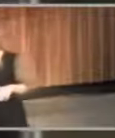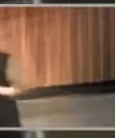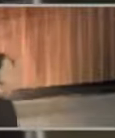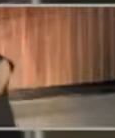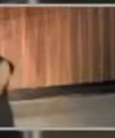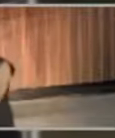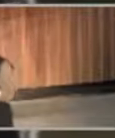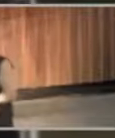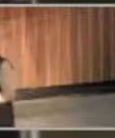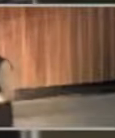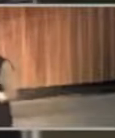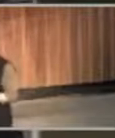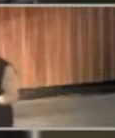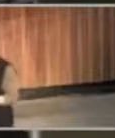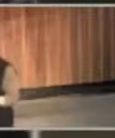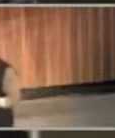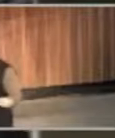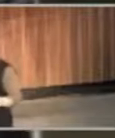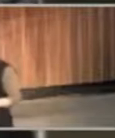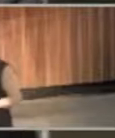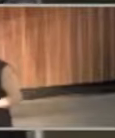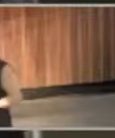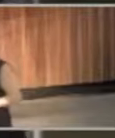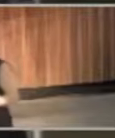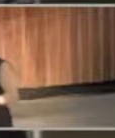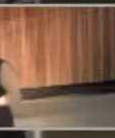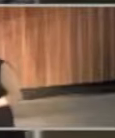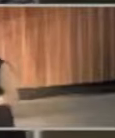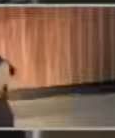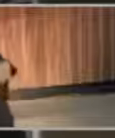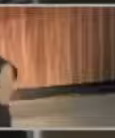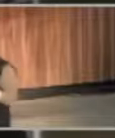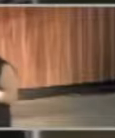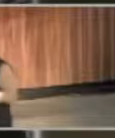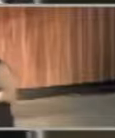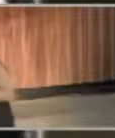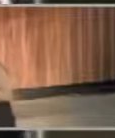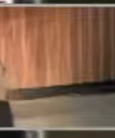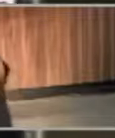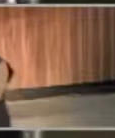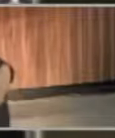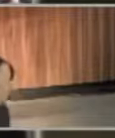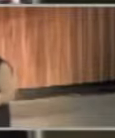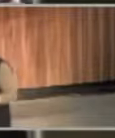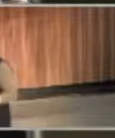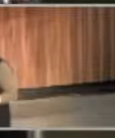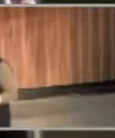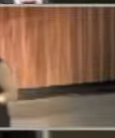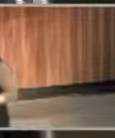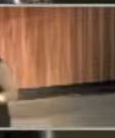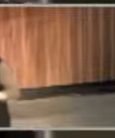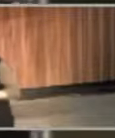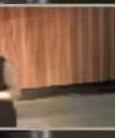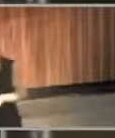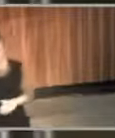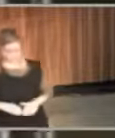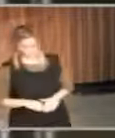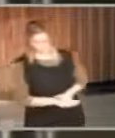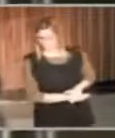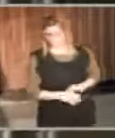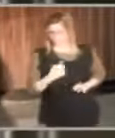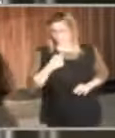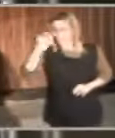descanso não vinha o maná era a única vez que eles pegavam dobrado e não estragava